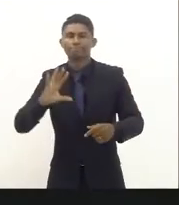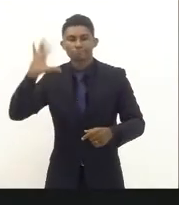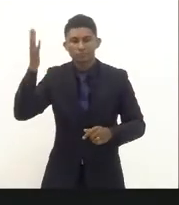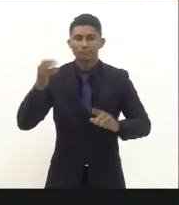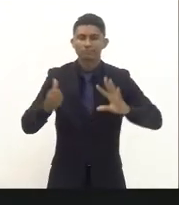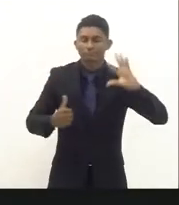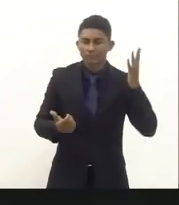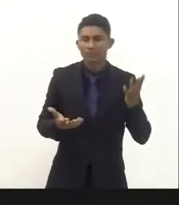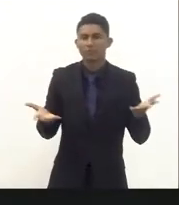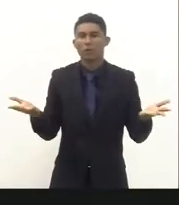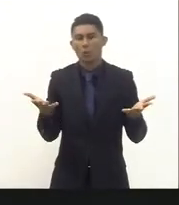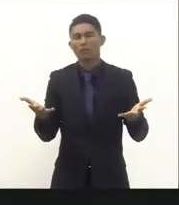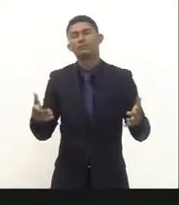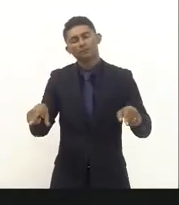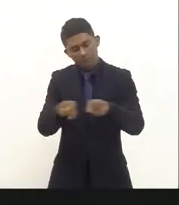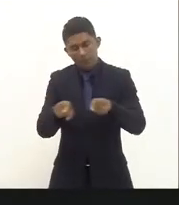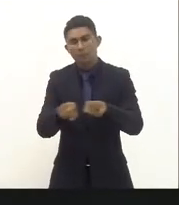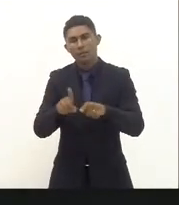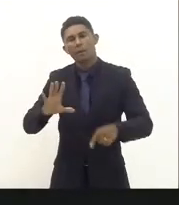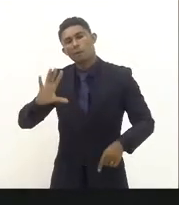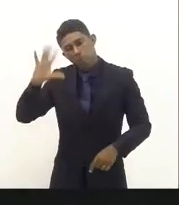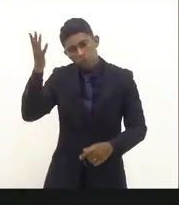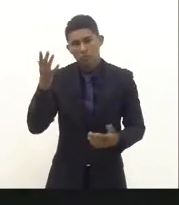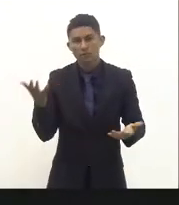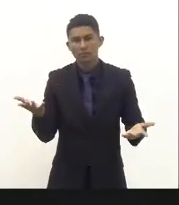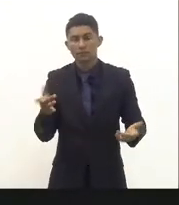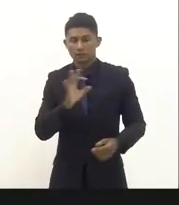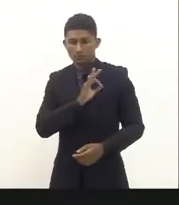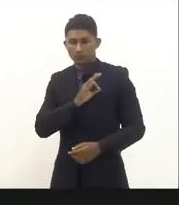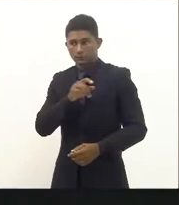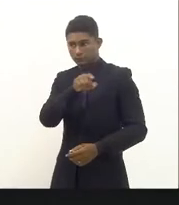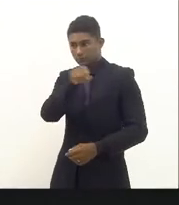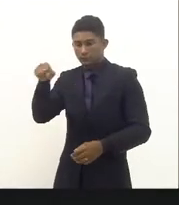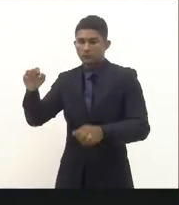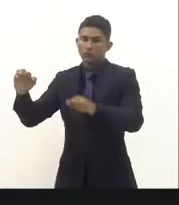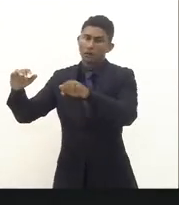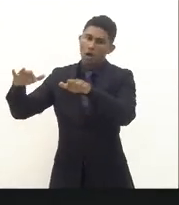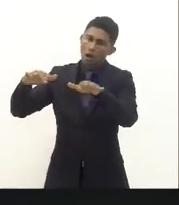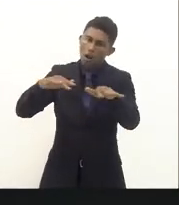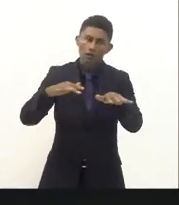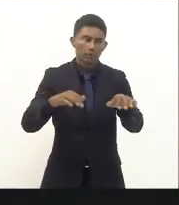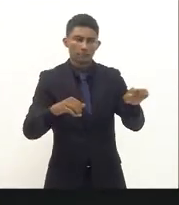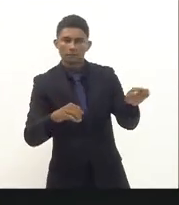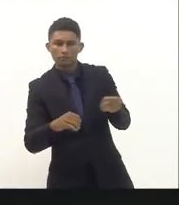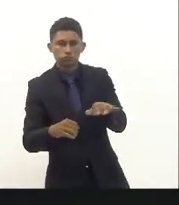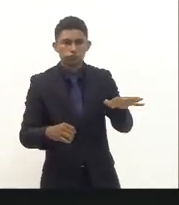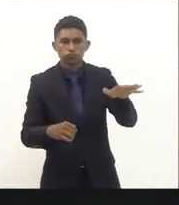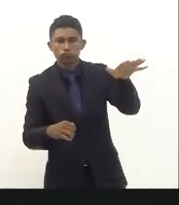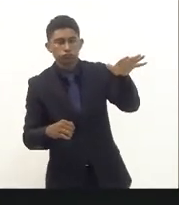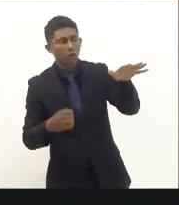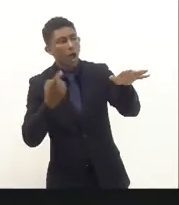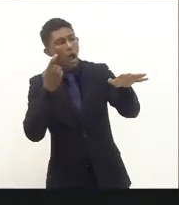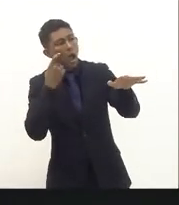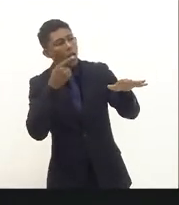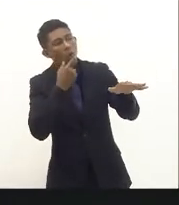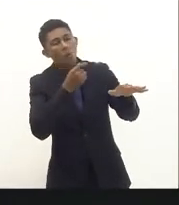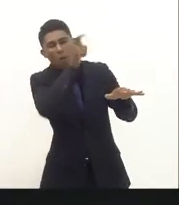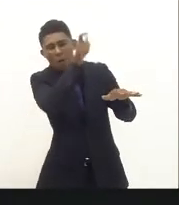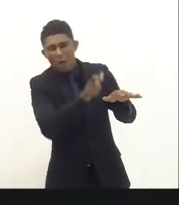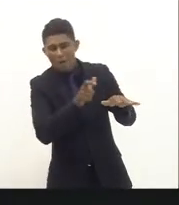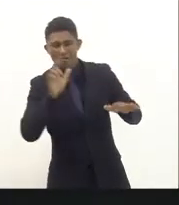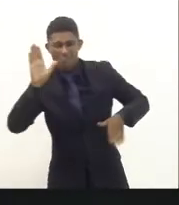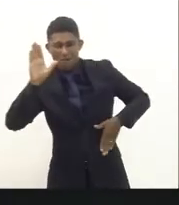diferente do que está acontecendo hoje os policiais foram fazer uma operação dentro da comunidade para aprender um marginal que lá